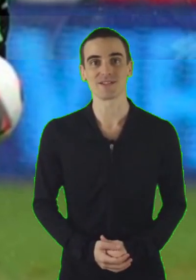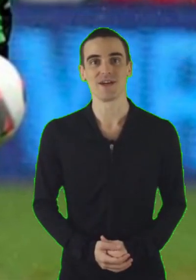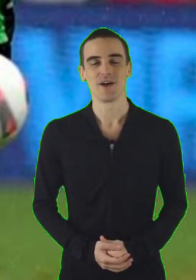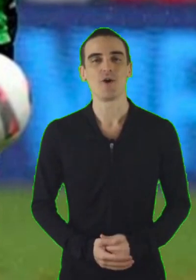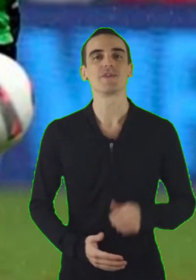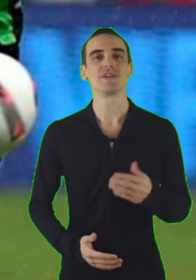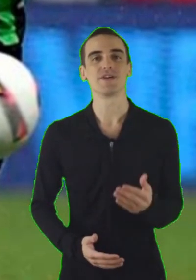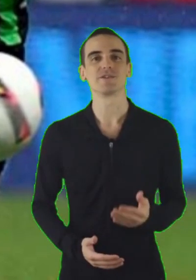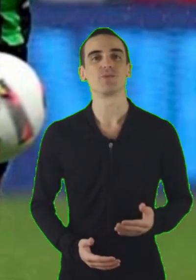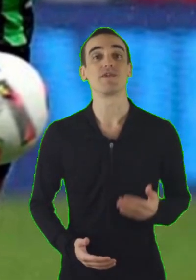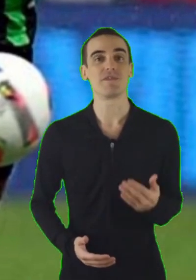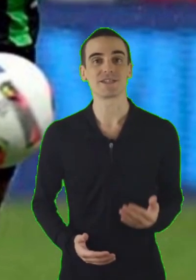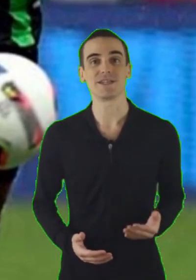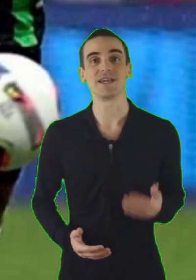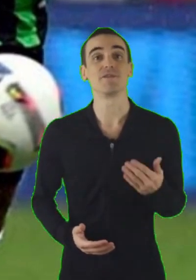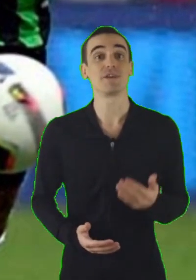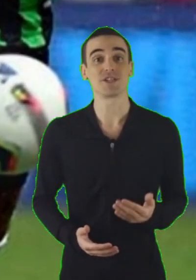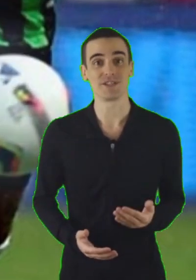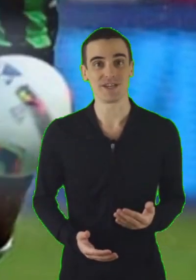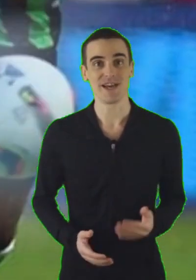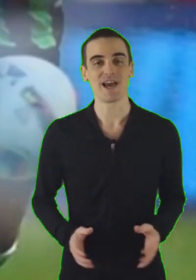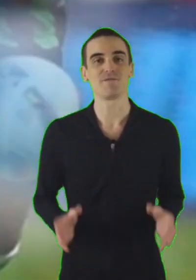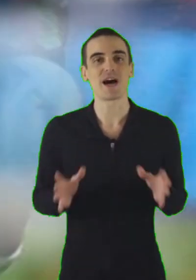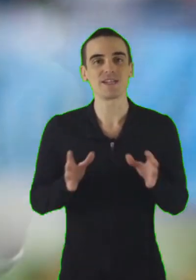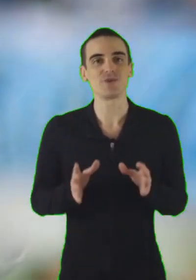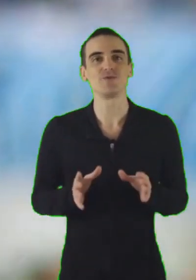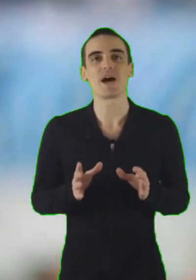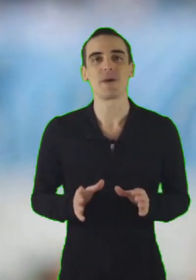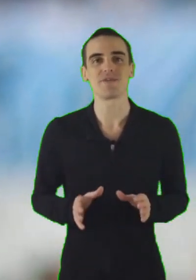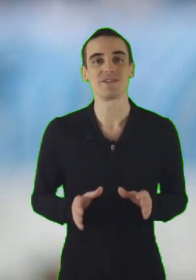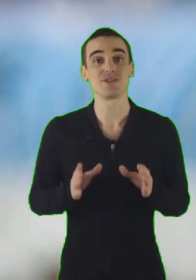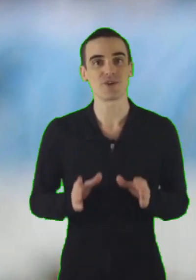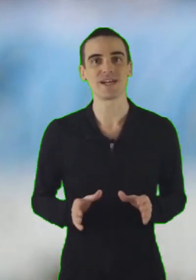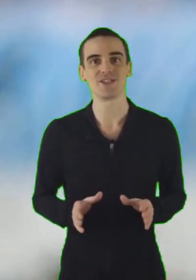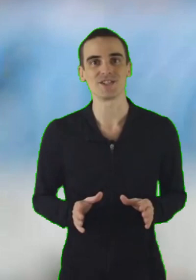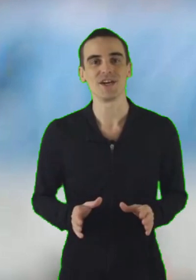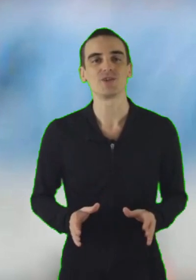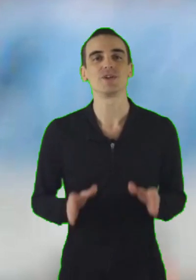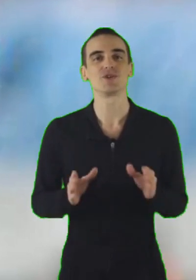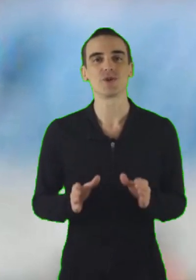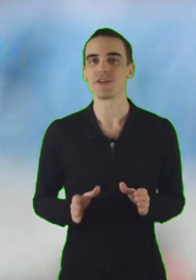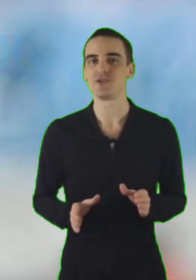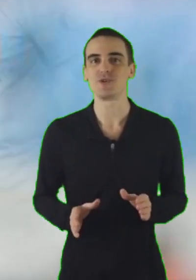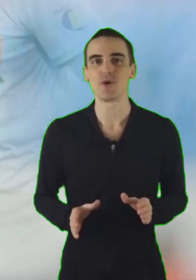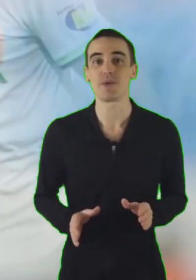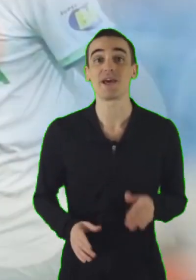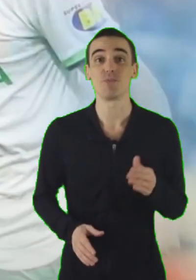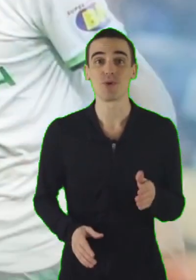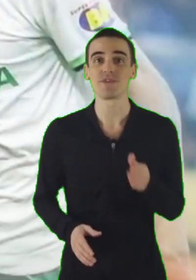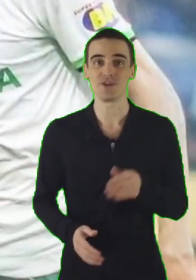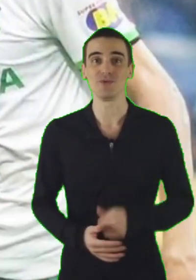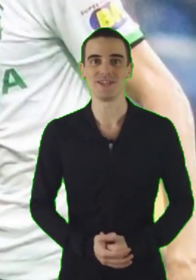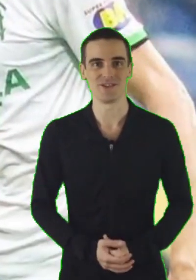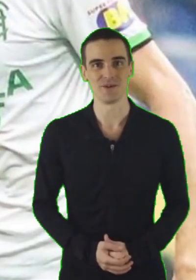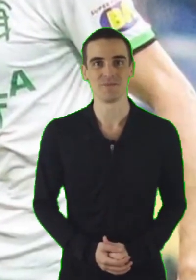aconteceu diante do América Mineiro, que conseguiu circular muito bem a bola pelo meio-campo, com aproximações e poucos toques na bola, colocando Matheus Jussa na